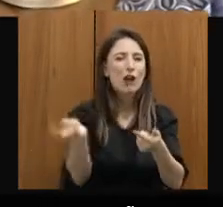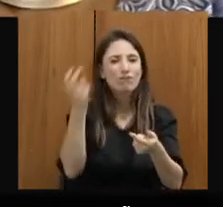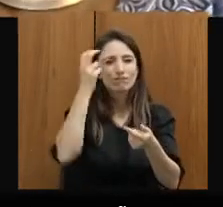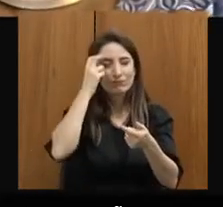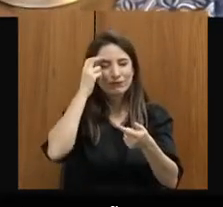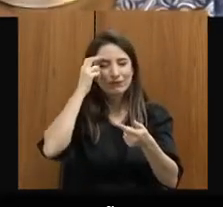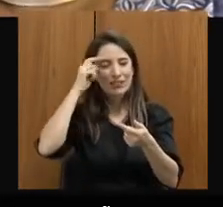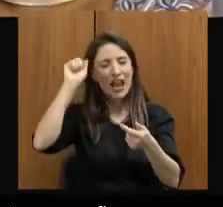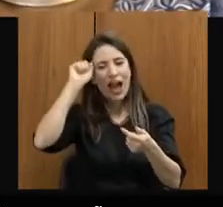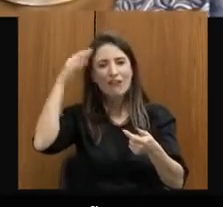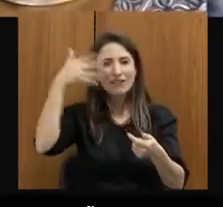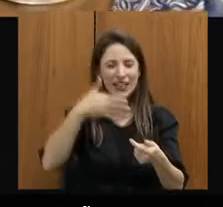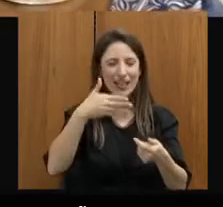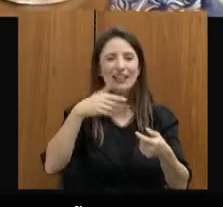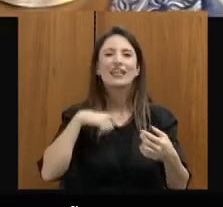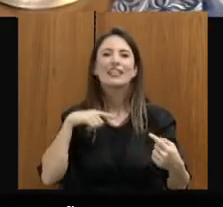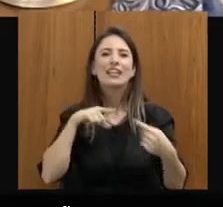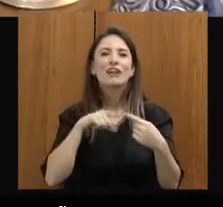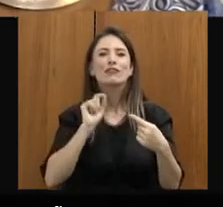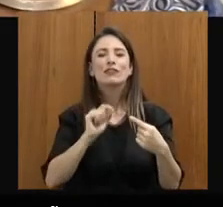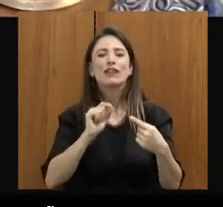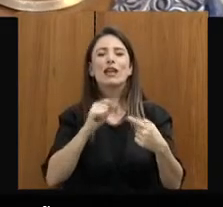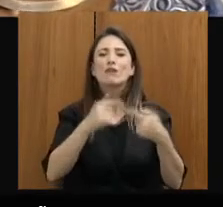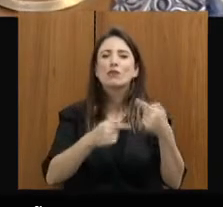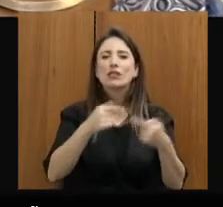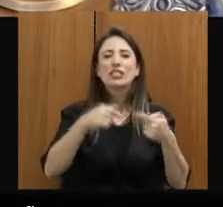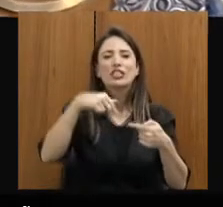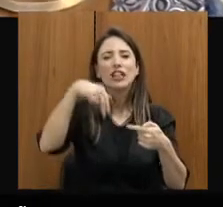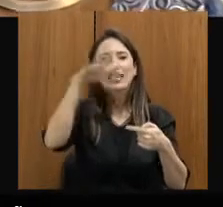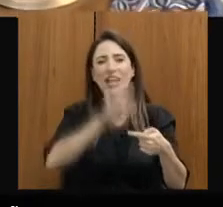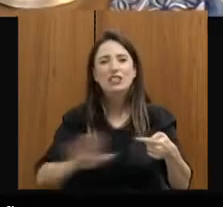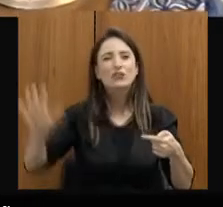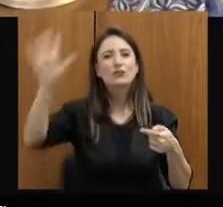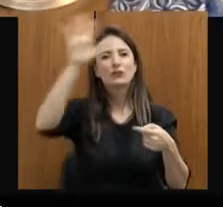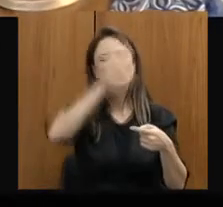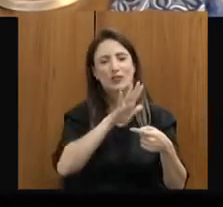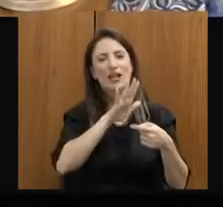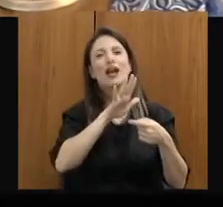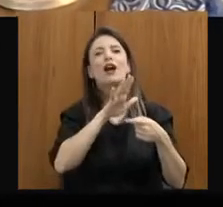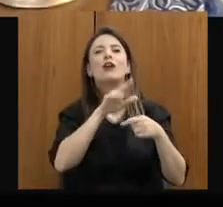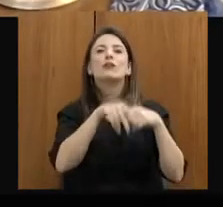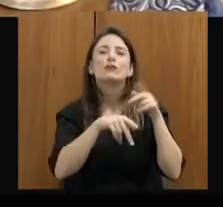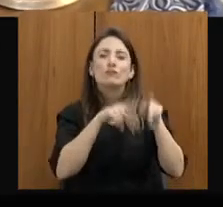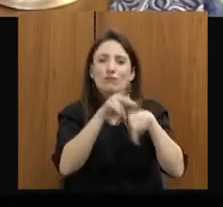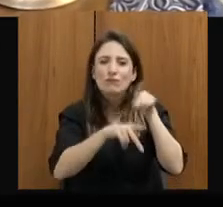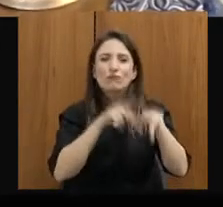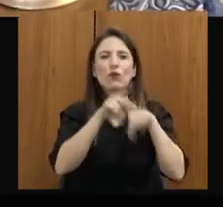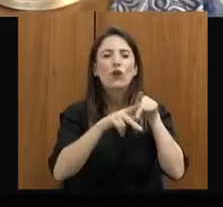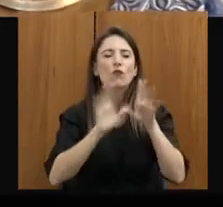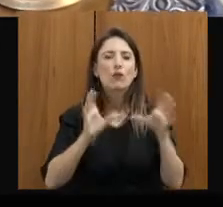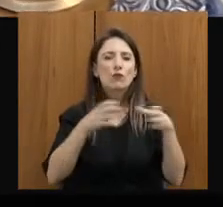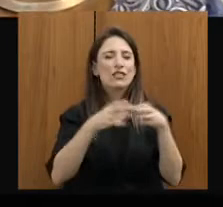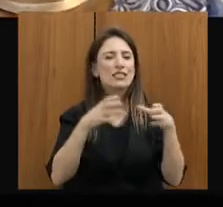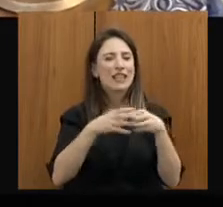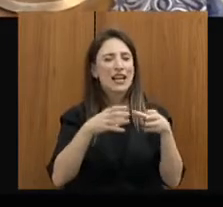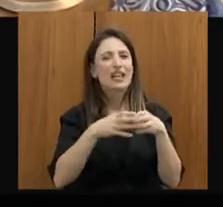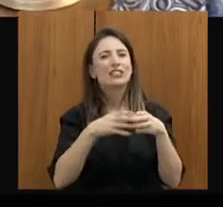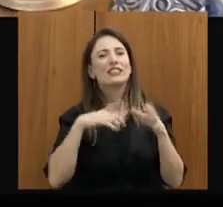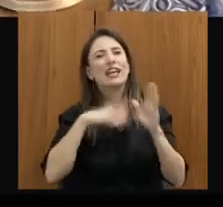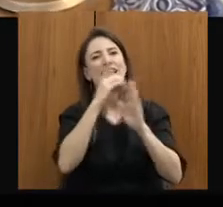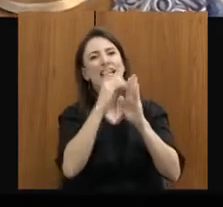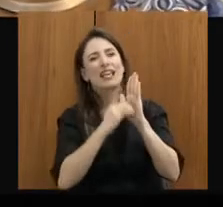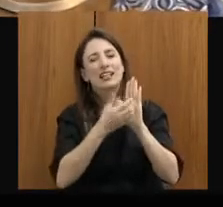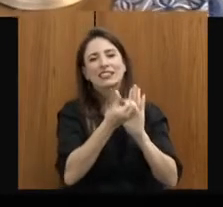maior né que a política nacional de desenvolvimento sustentável dos povos e comunidades tradicionais da criação 60/40 de